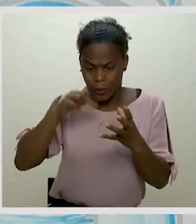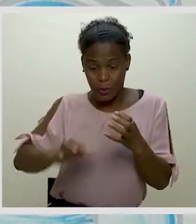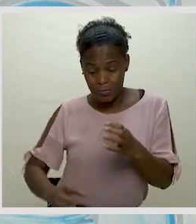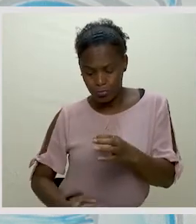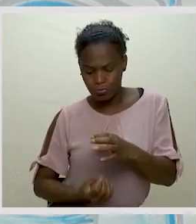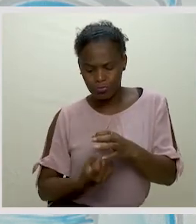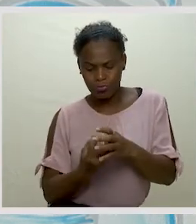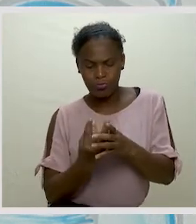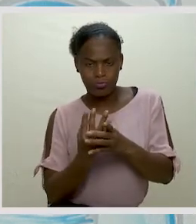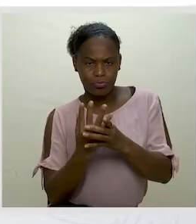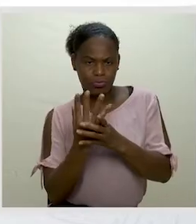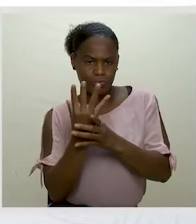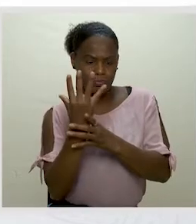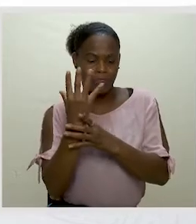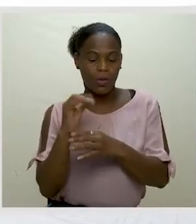erupções vulcânicas.